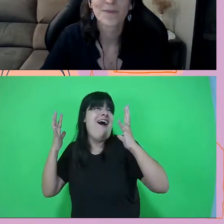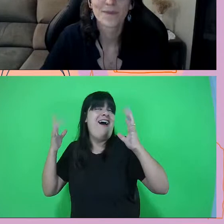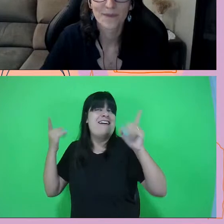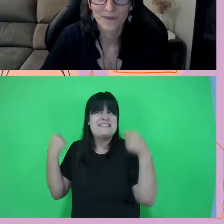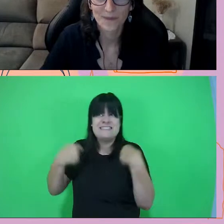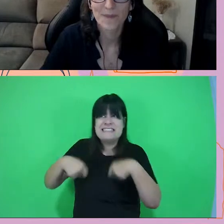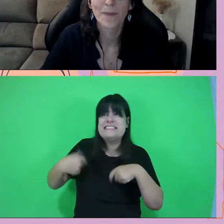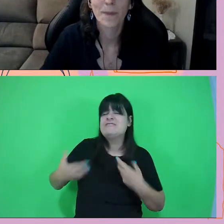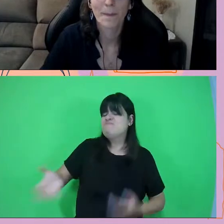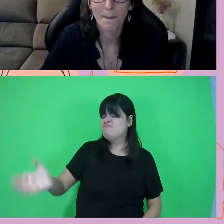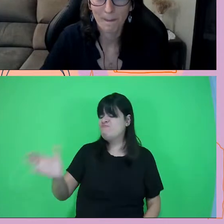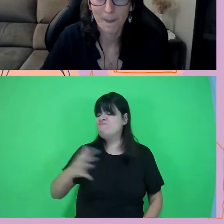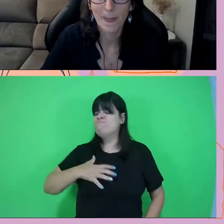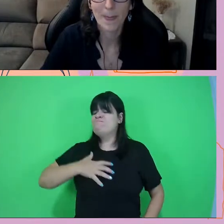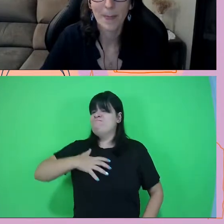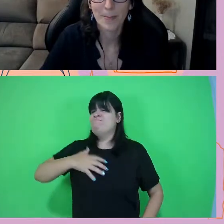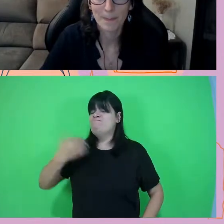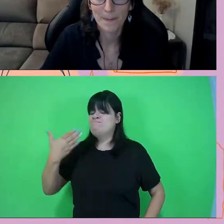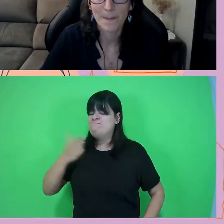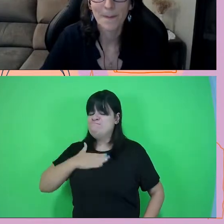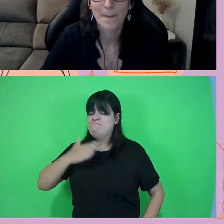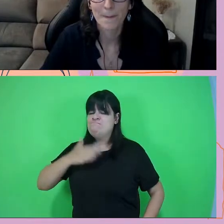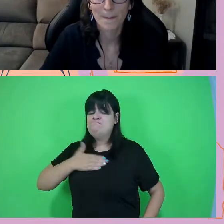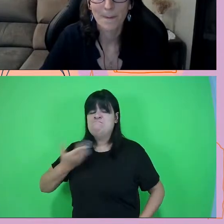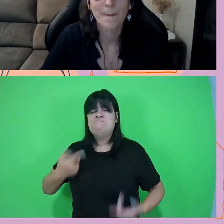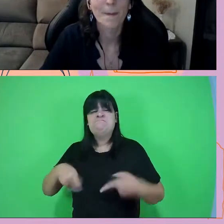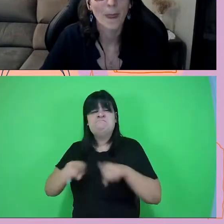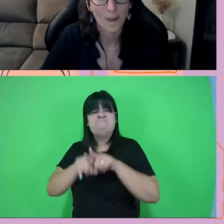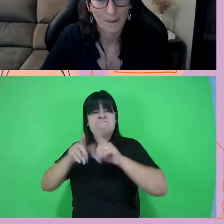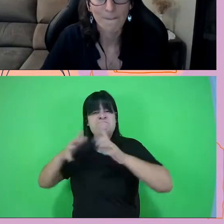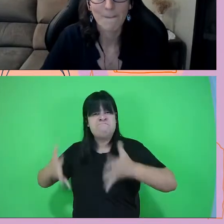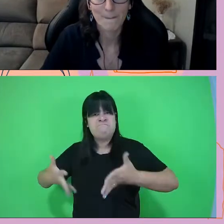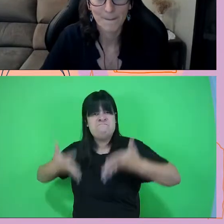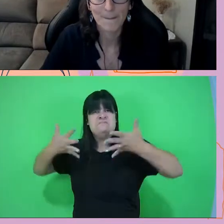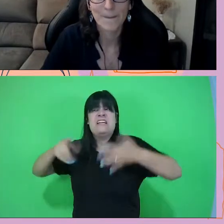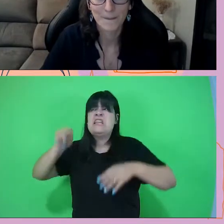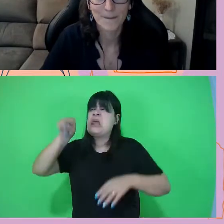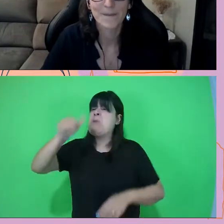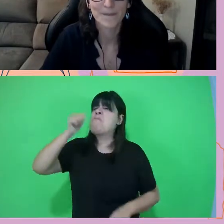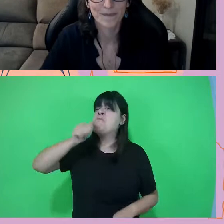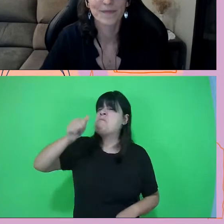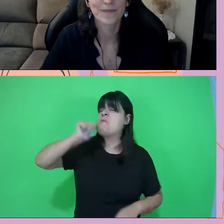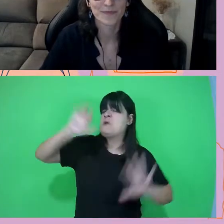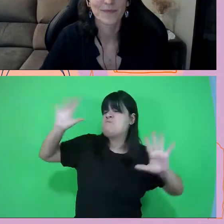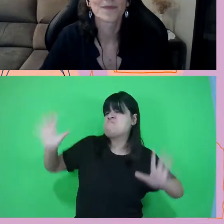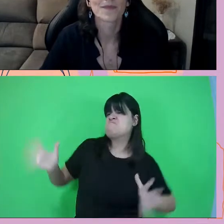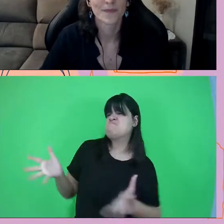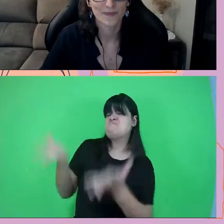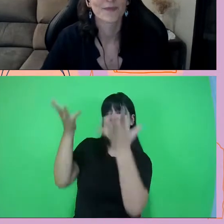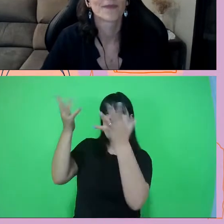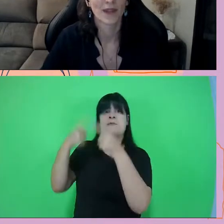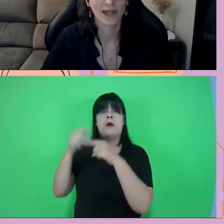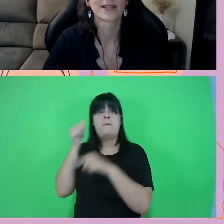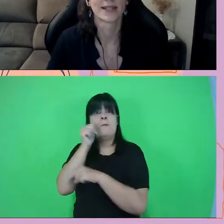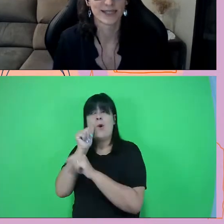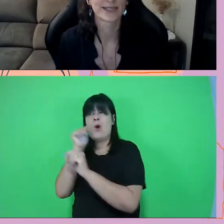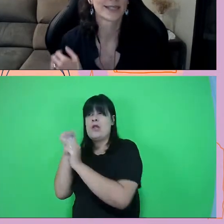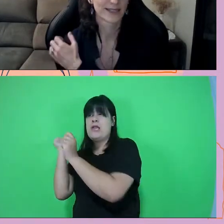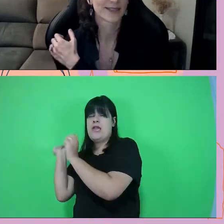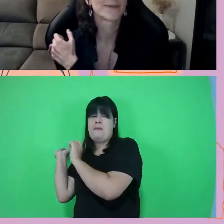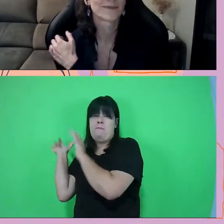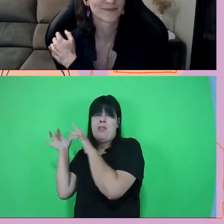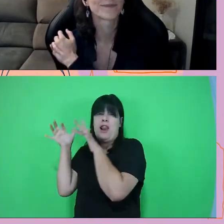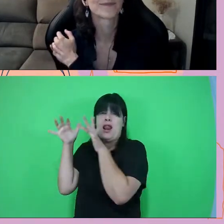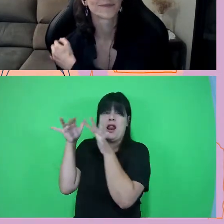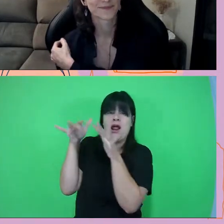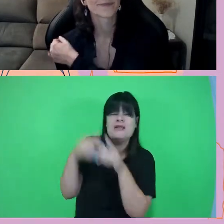estufar o peito e engrandecer o nome dessa mulher que arrasta tantas outras mulheres que vêm atrás lutando pelo espaço,